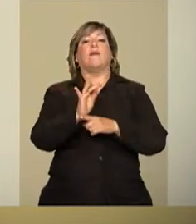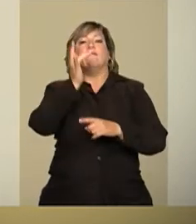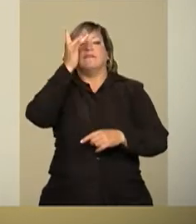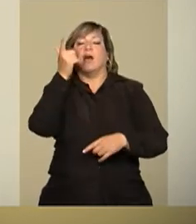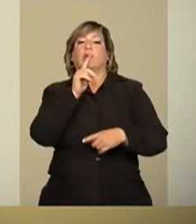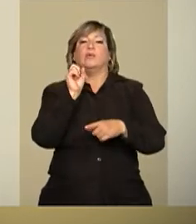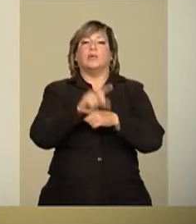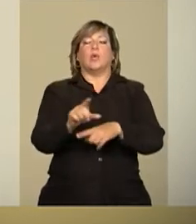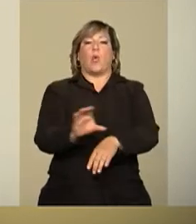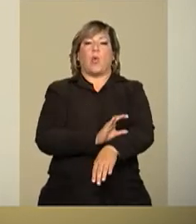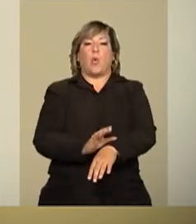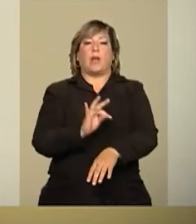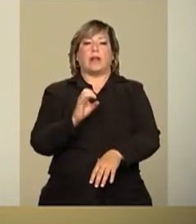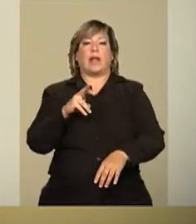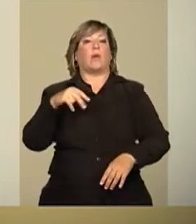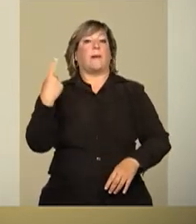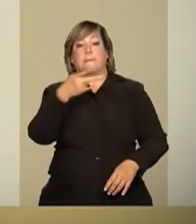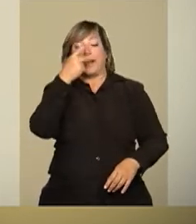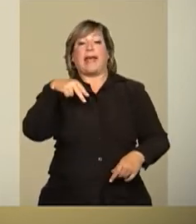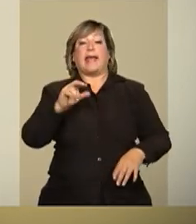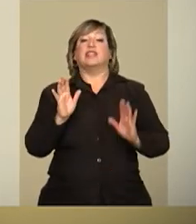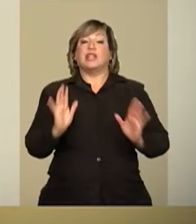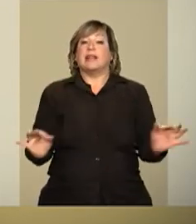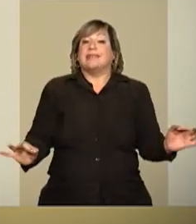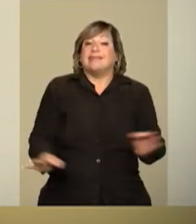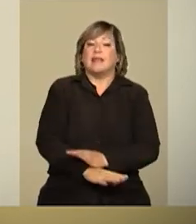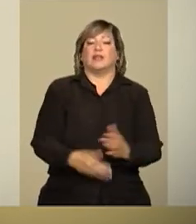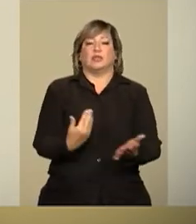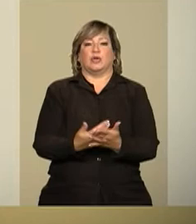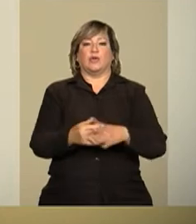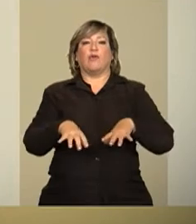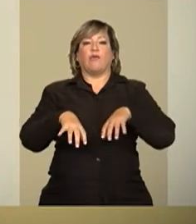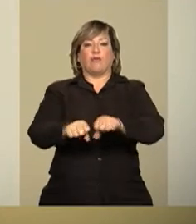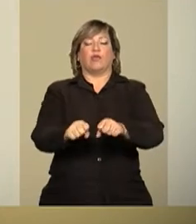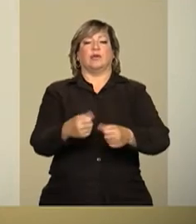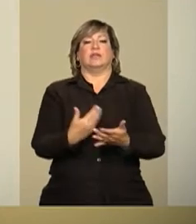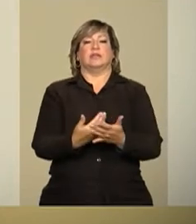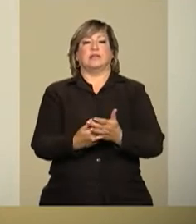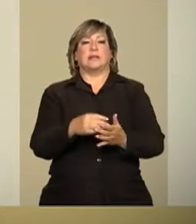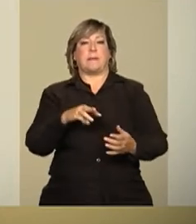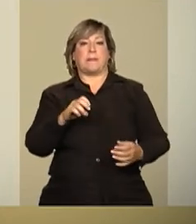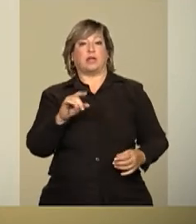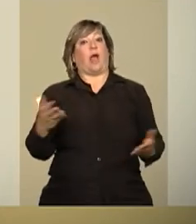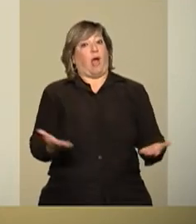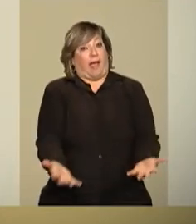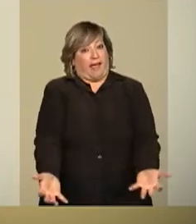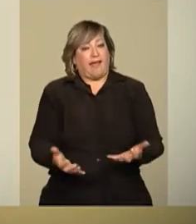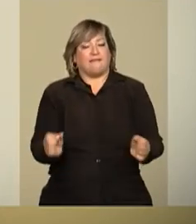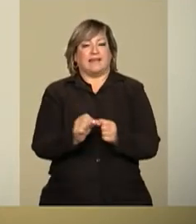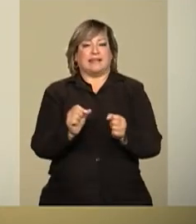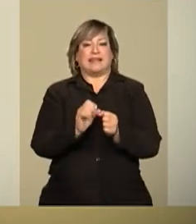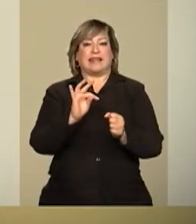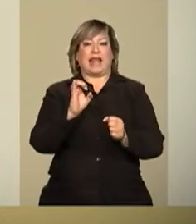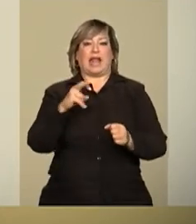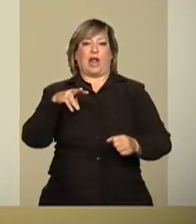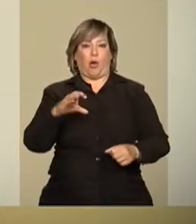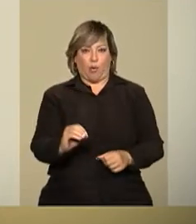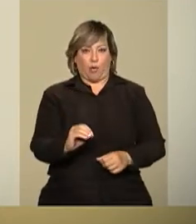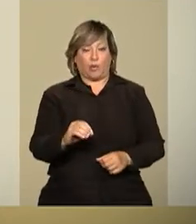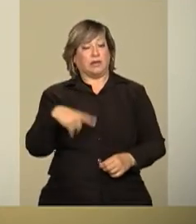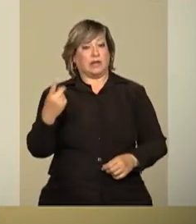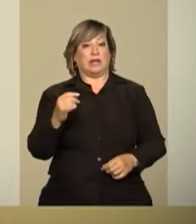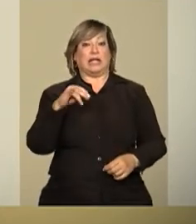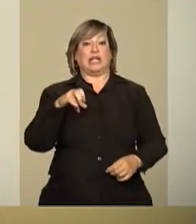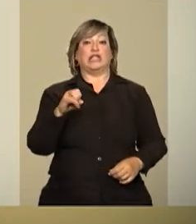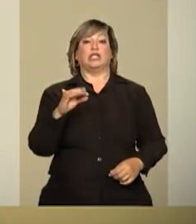do Pronatec para quem já terminou o ensino médio e agora quer fazer um ensino técnico primeiro os institutos federais